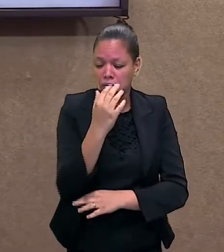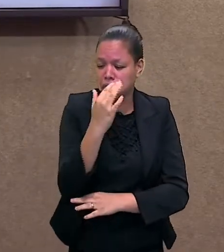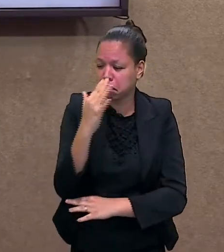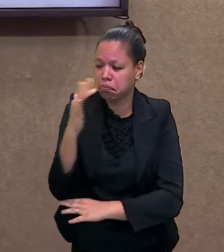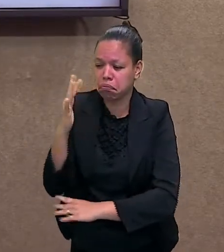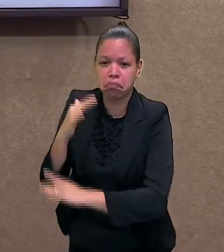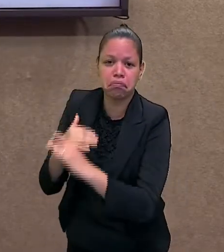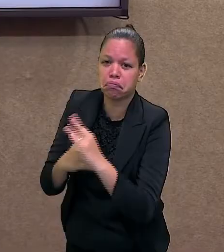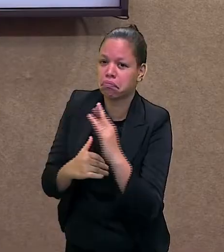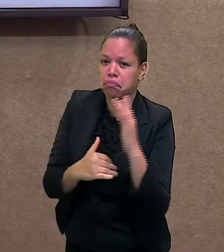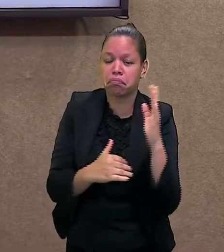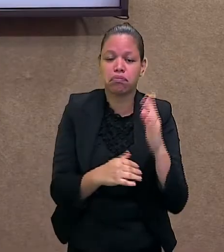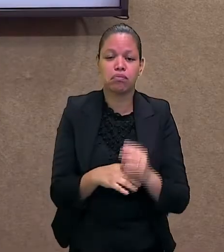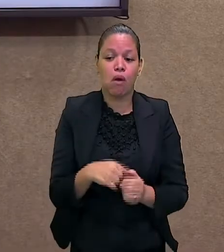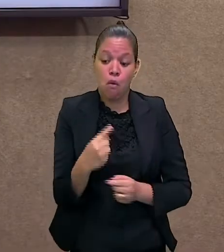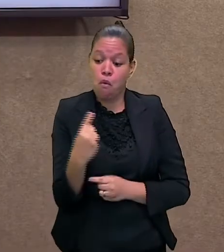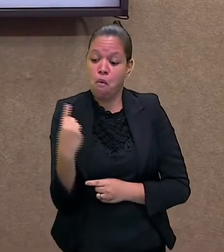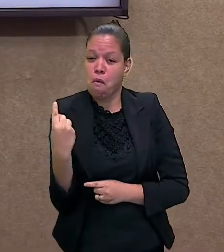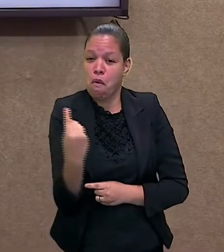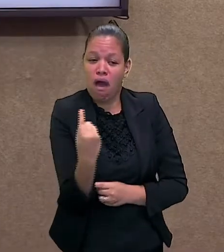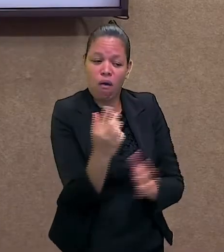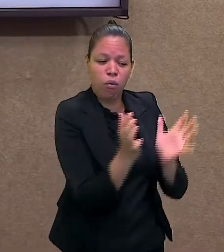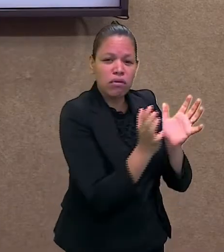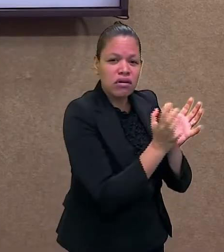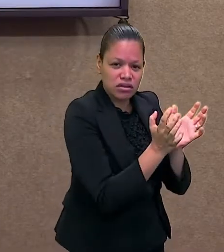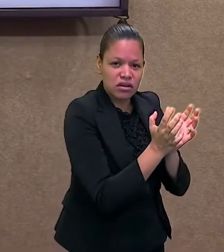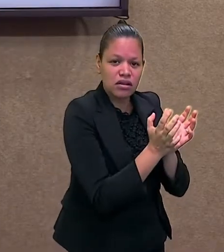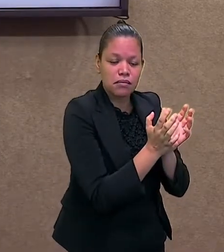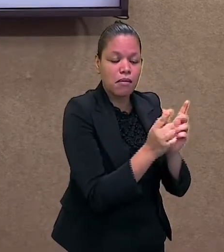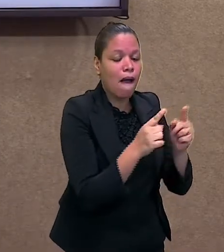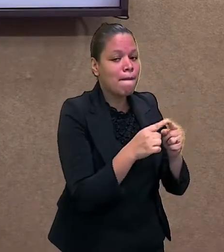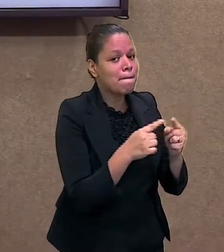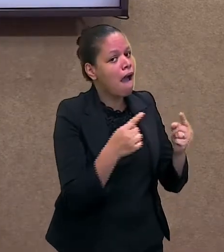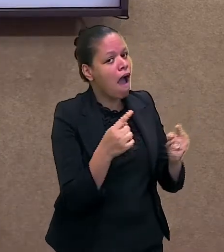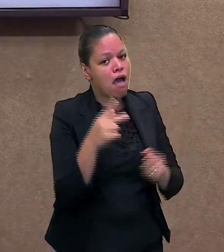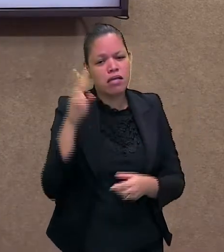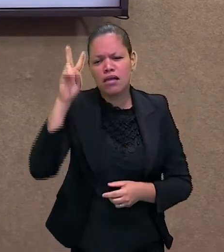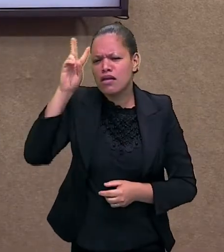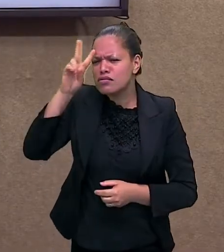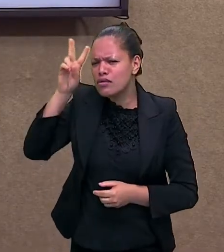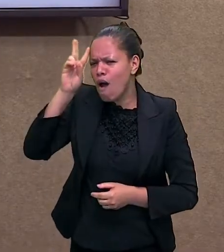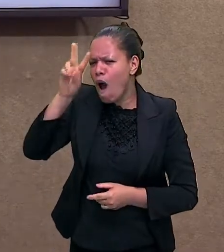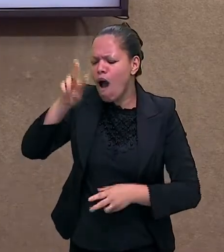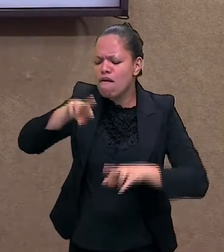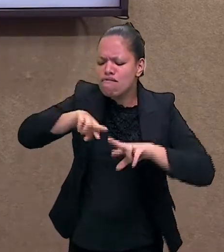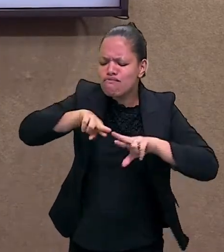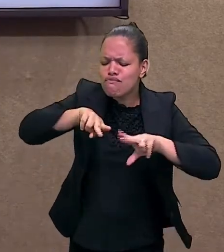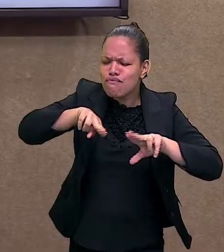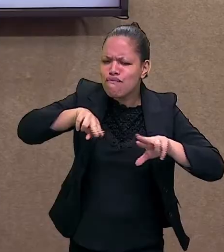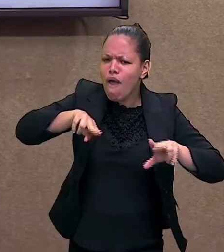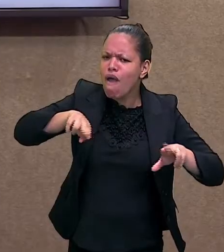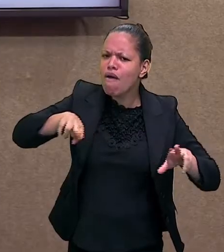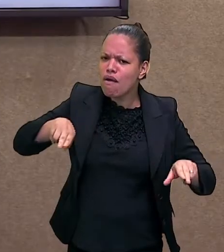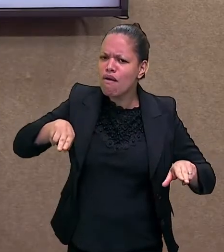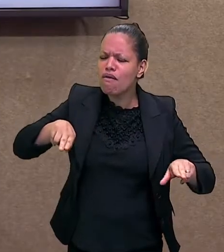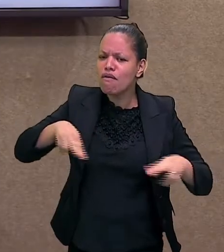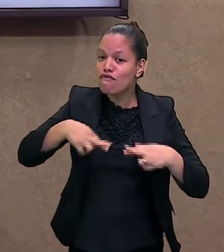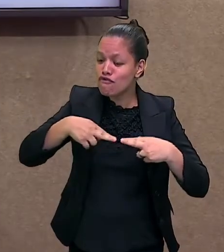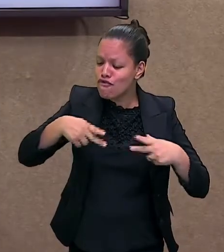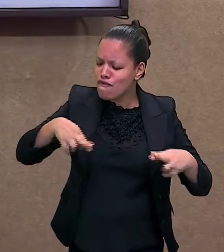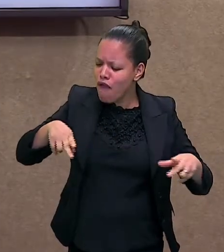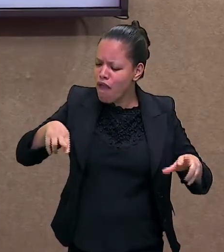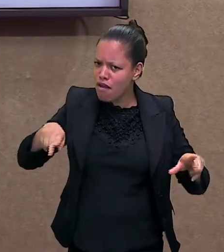tribo, e a história não é mesmo assim. A gente tem outros detalhes e informações desta cultura, né? Ou